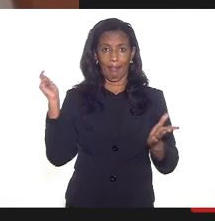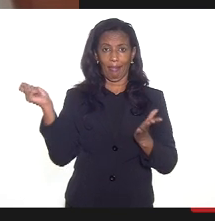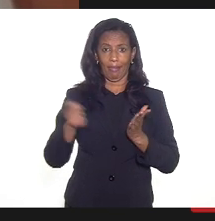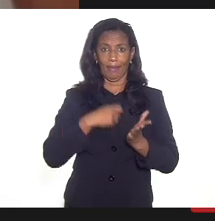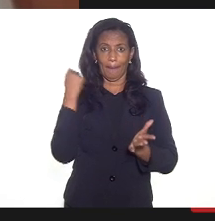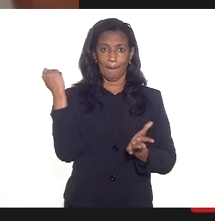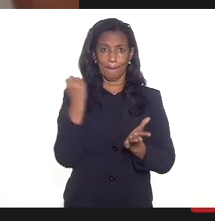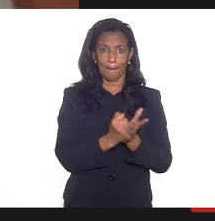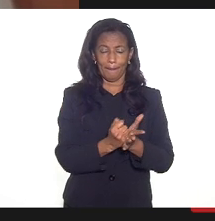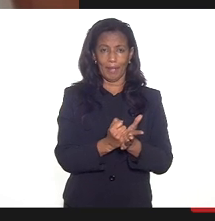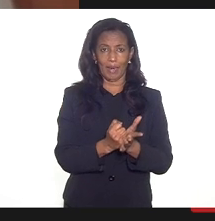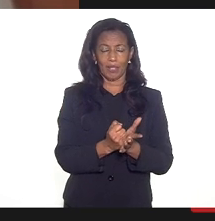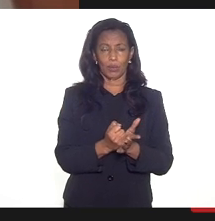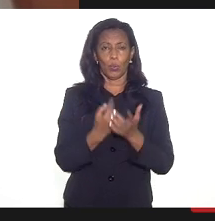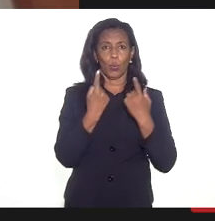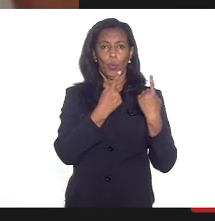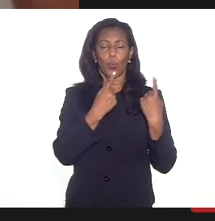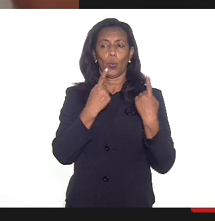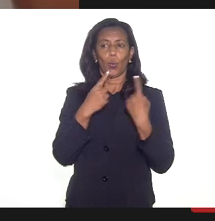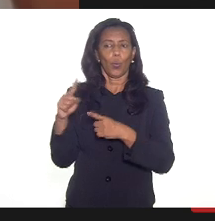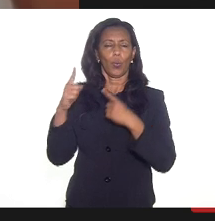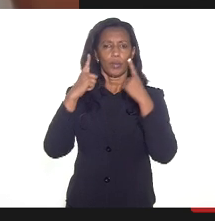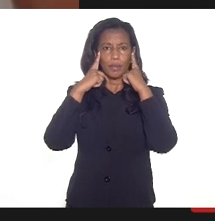de enfrentamento à violência,